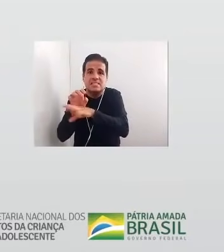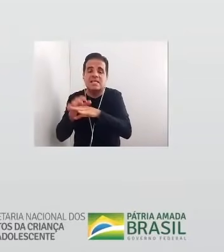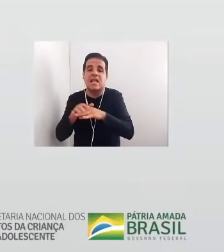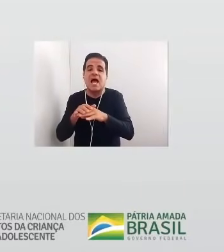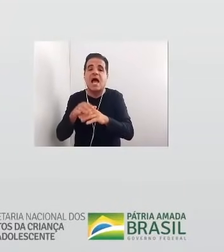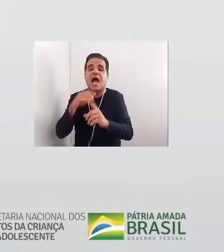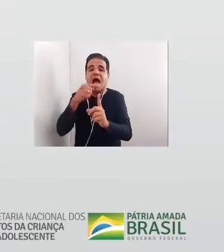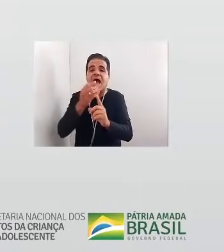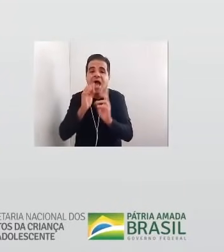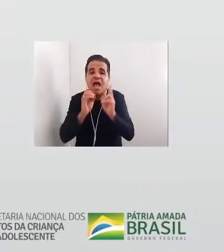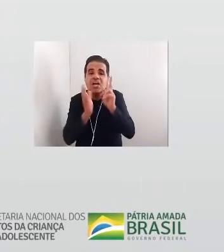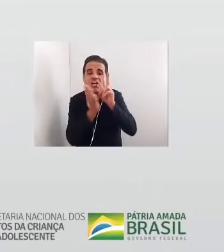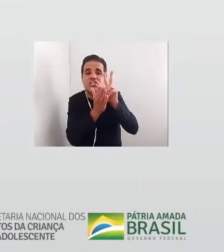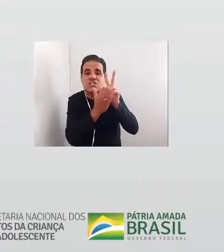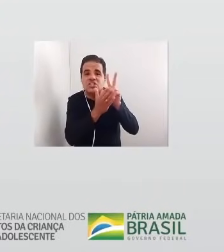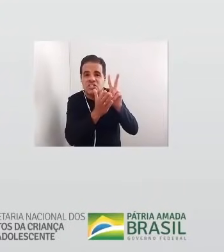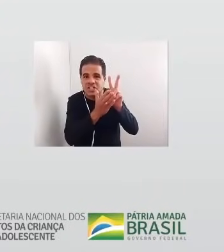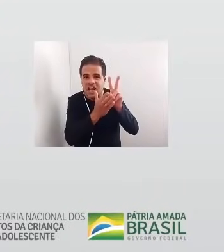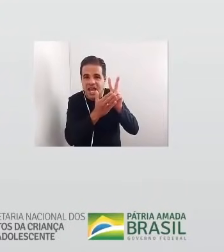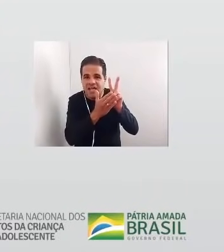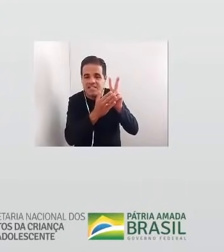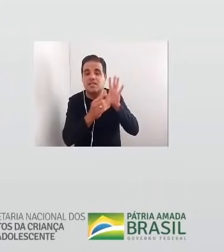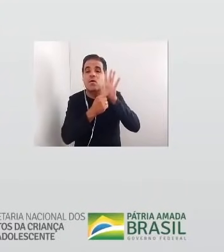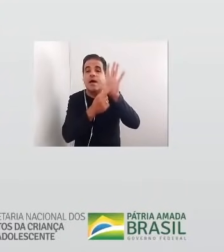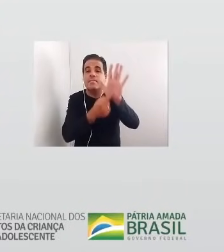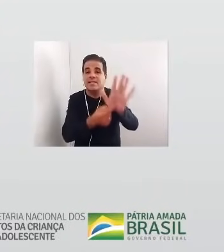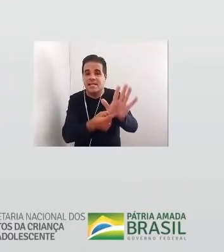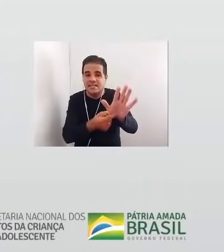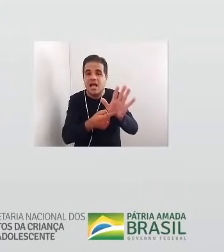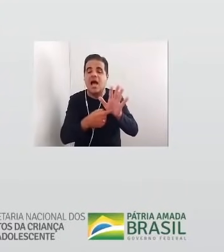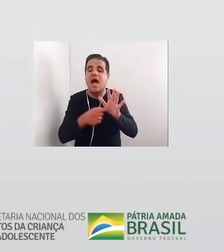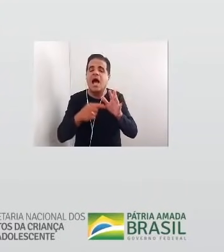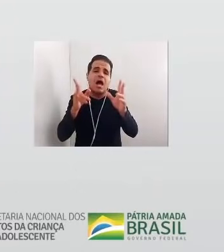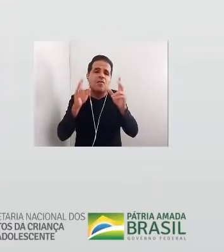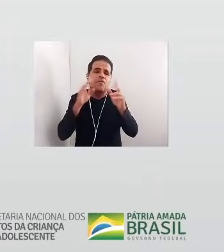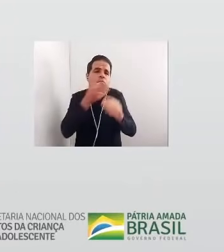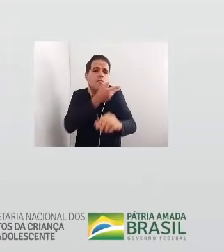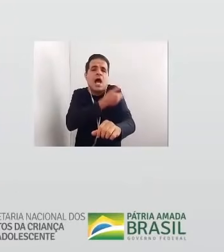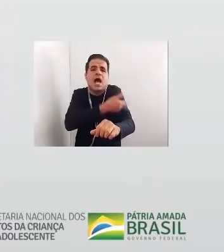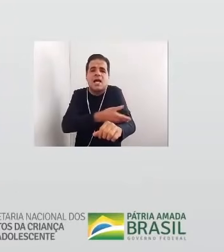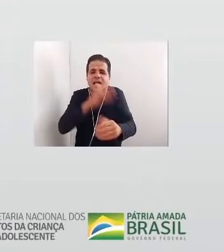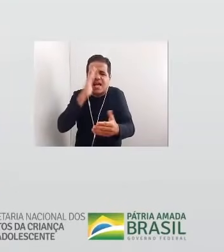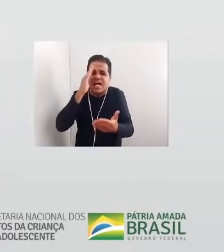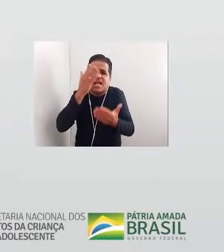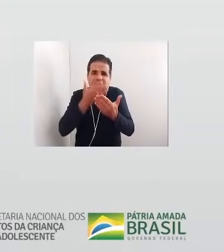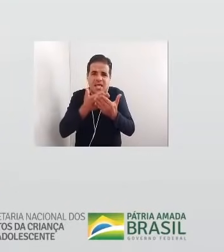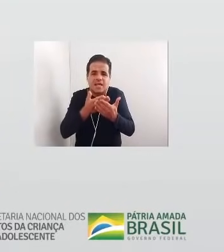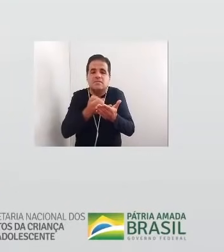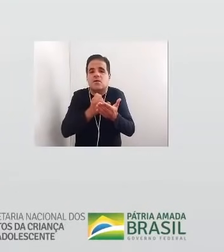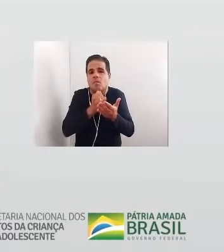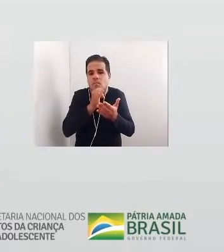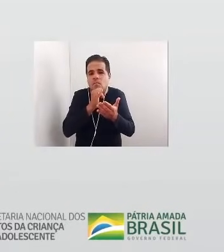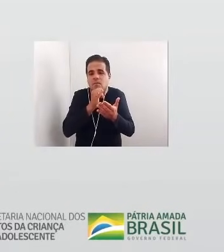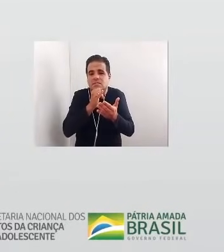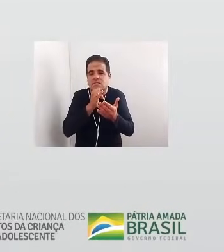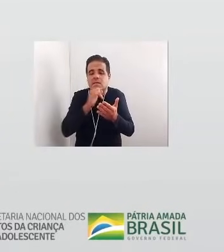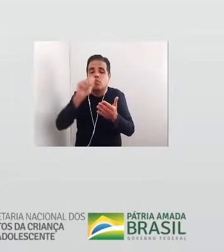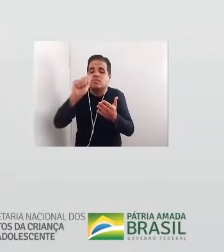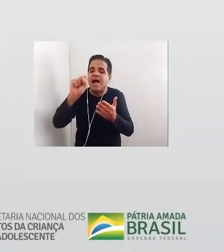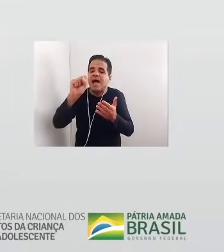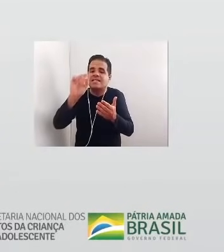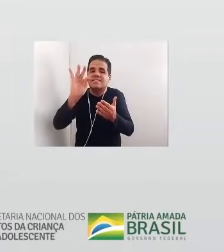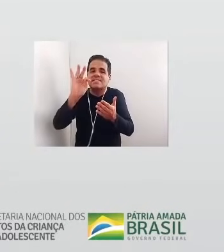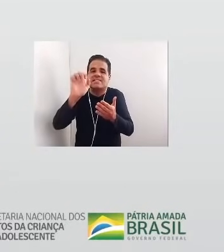né? Então, eles apresentavam uma concepção religiosa, assim como, por exemplo, os astecas também